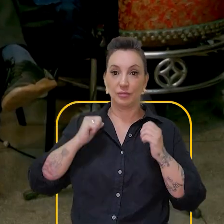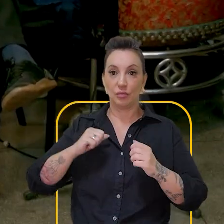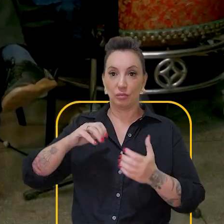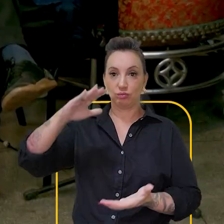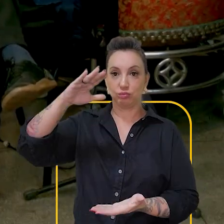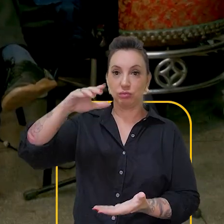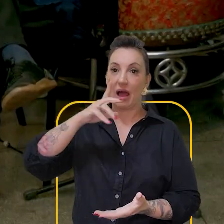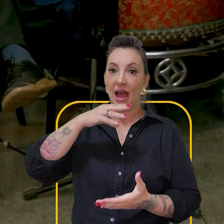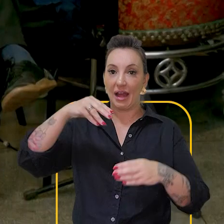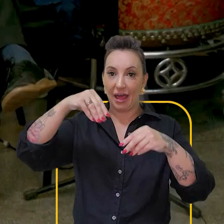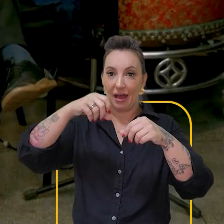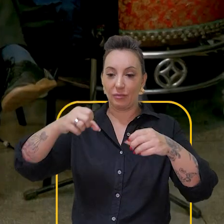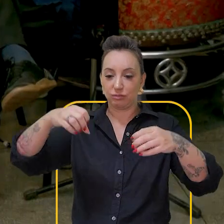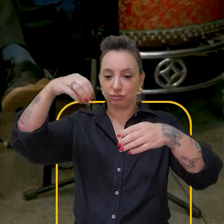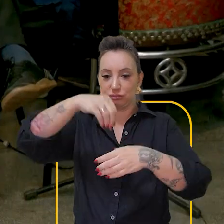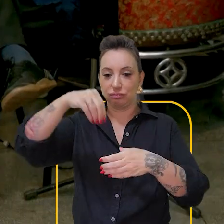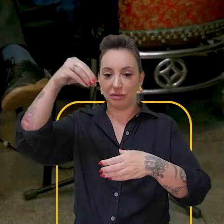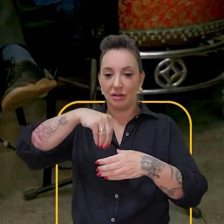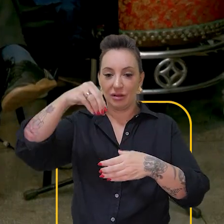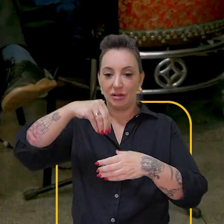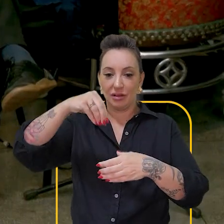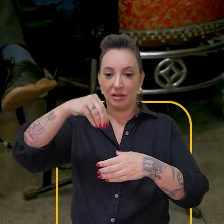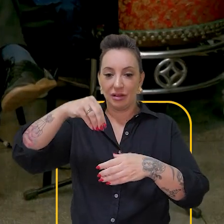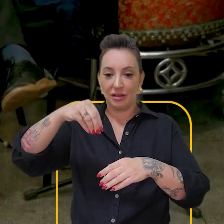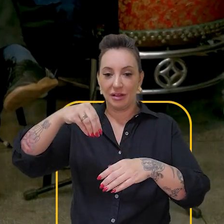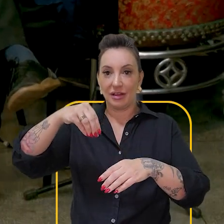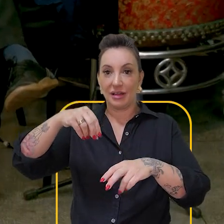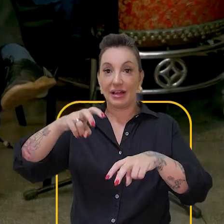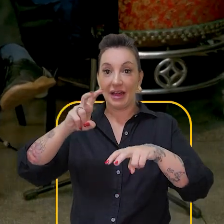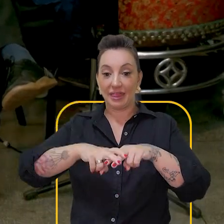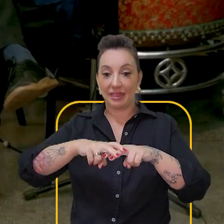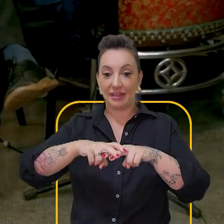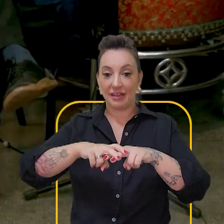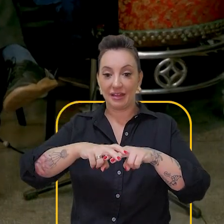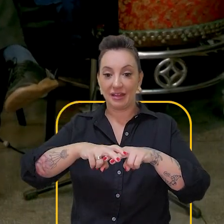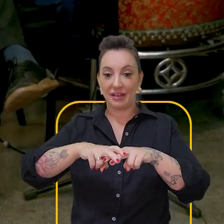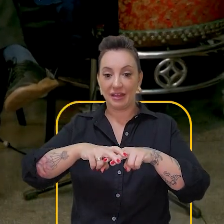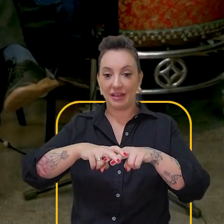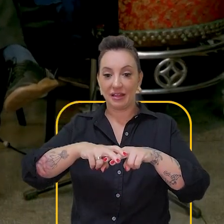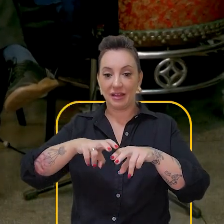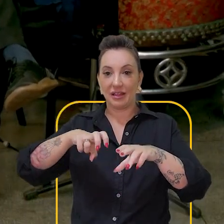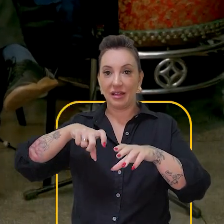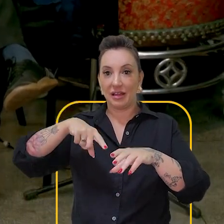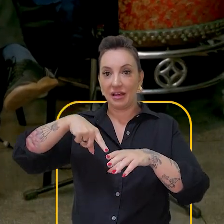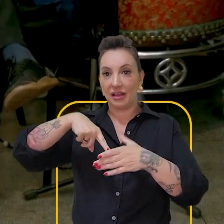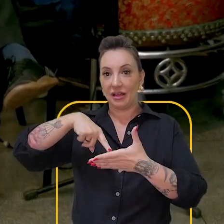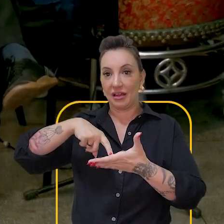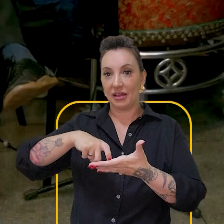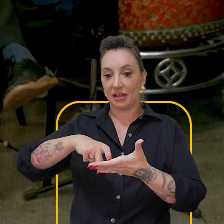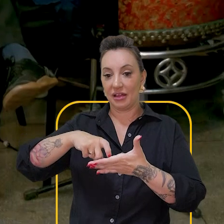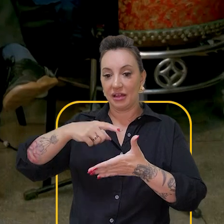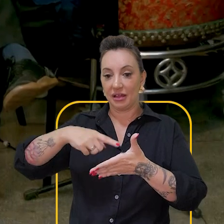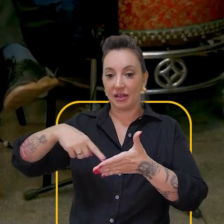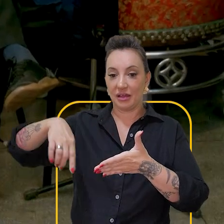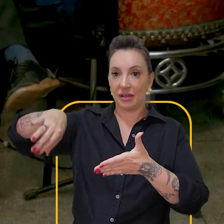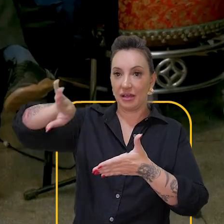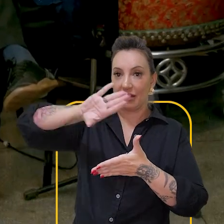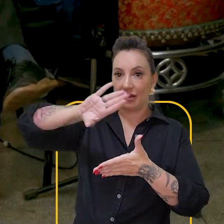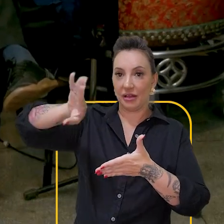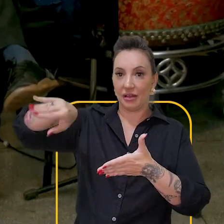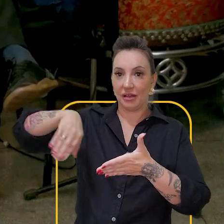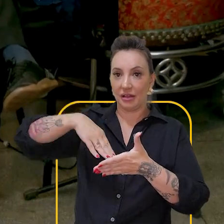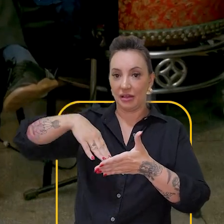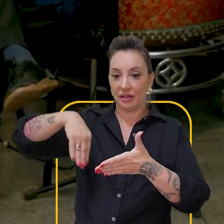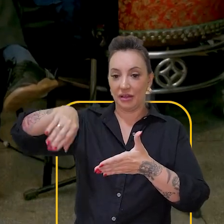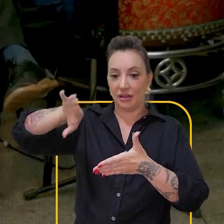flexionar o joelho passar por cima bater puxar o pé e voltar então todo esse todo esse percurso isso então eu aprendi a chutar